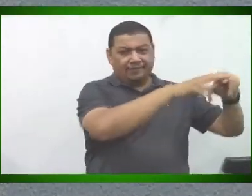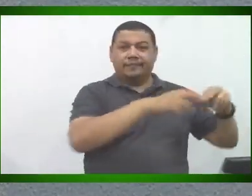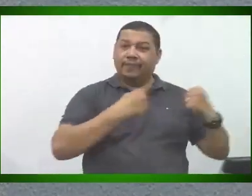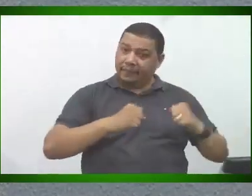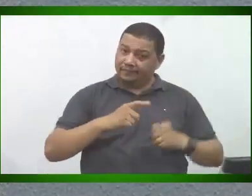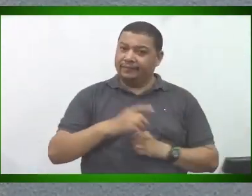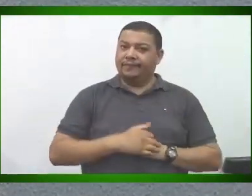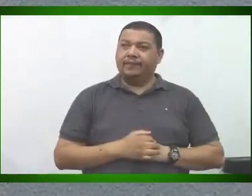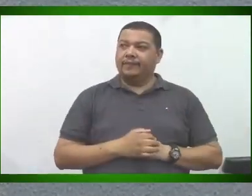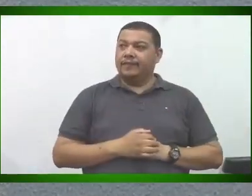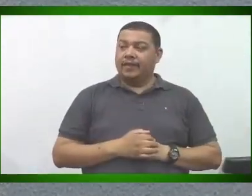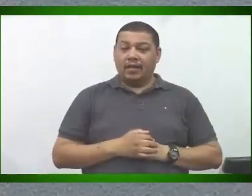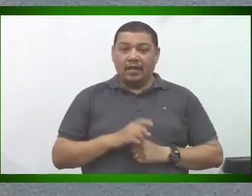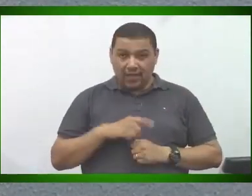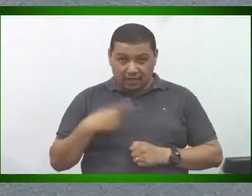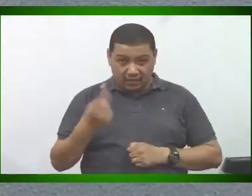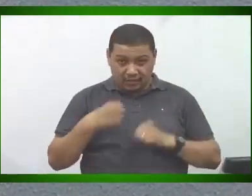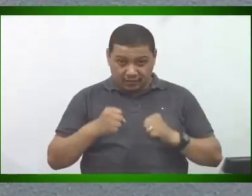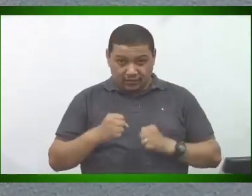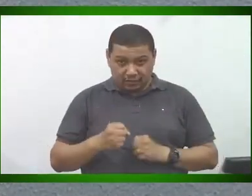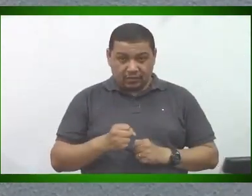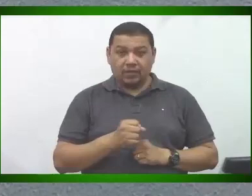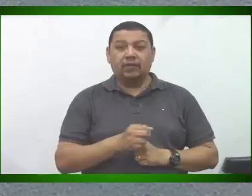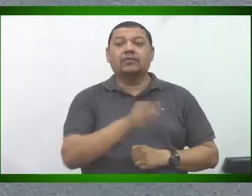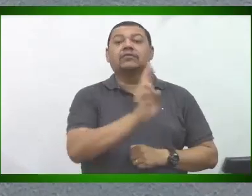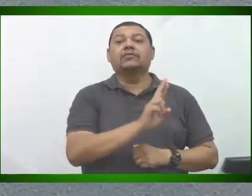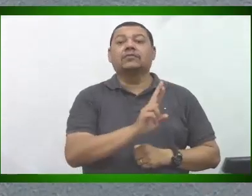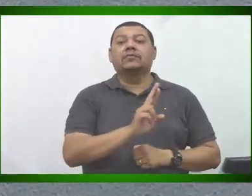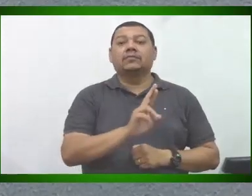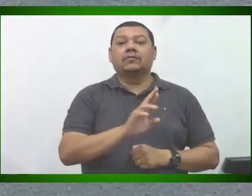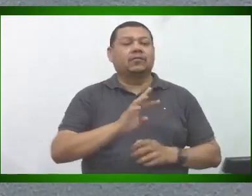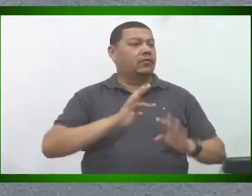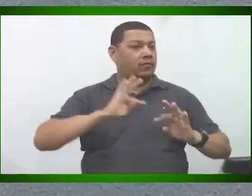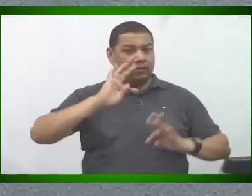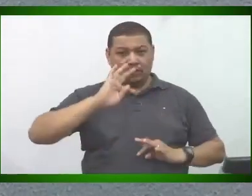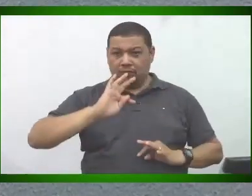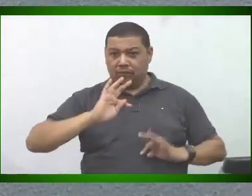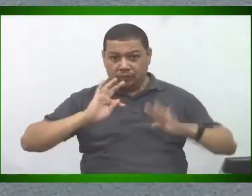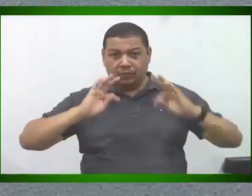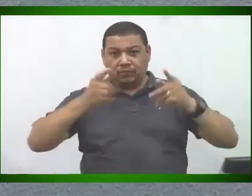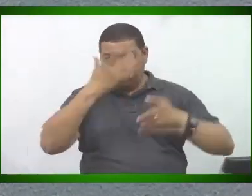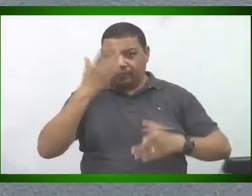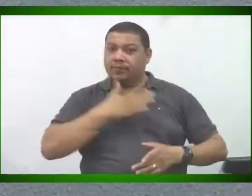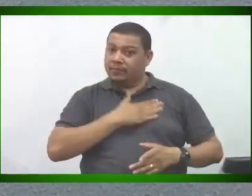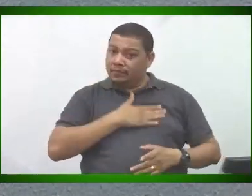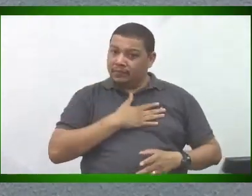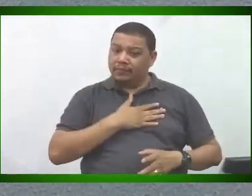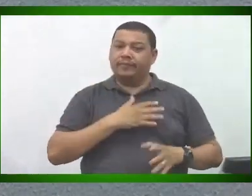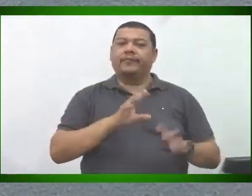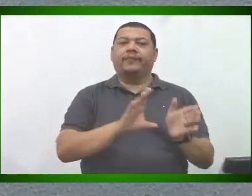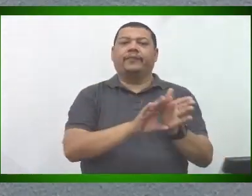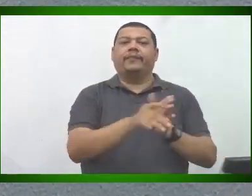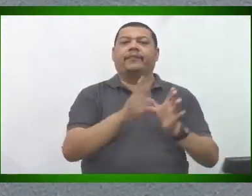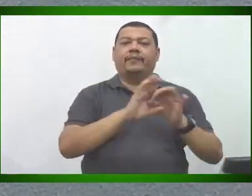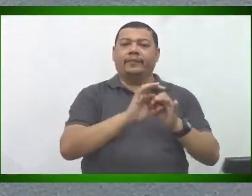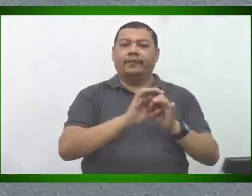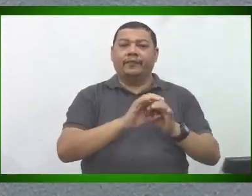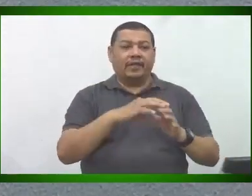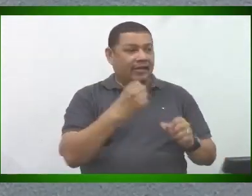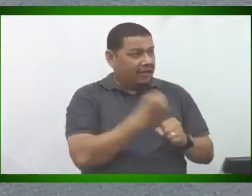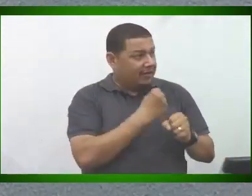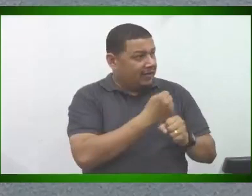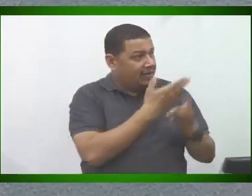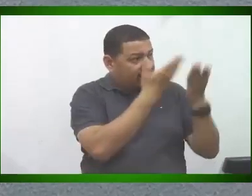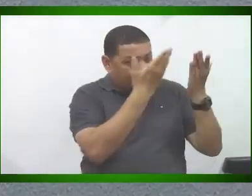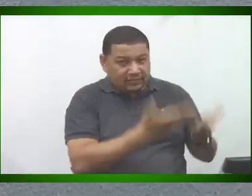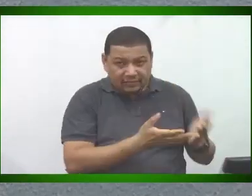Então, eu preciso aí, em nome da torcida do União Cacoalense, que o senhor faça esses reparos urgentemente ali e